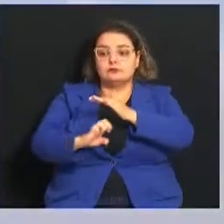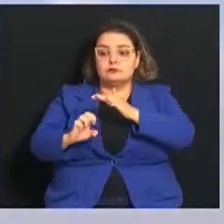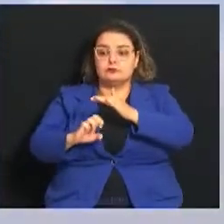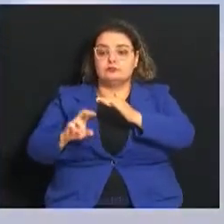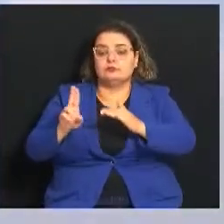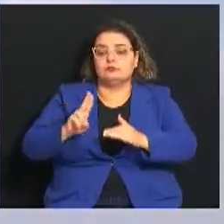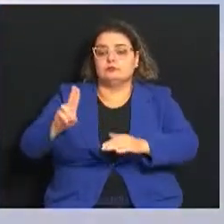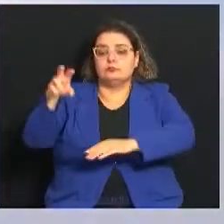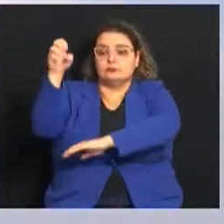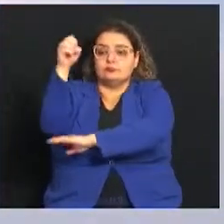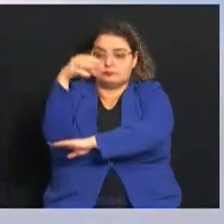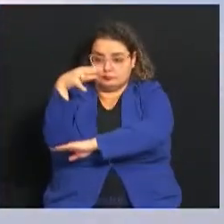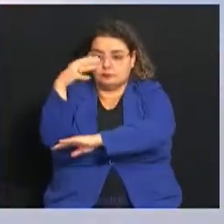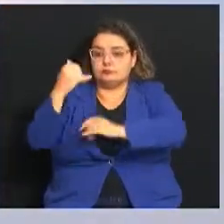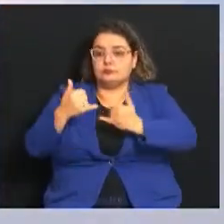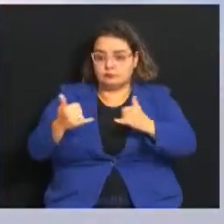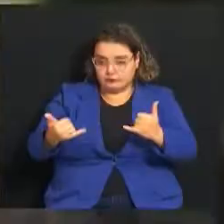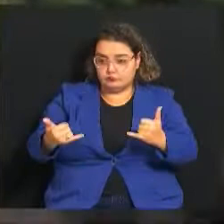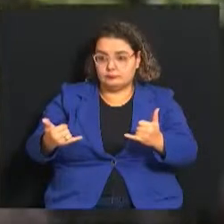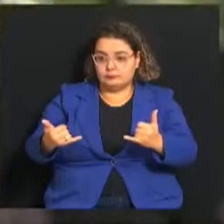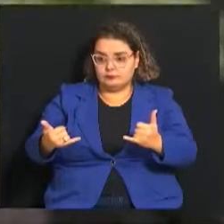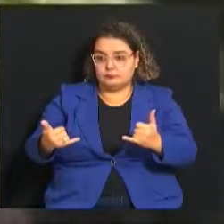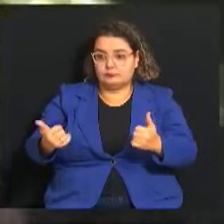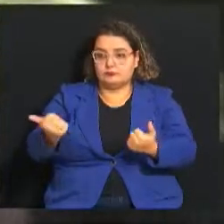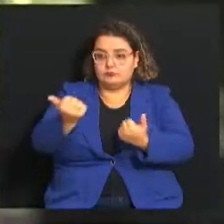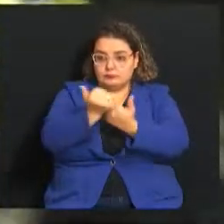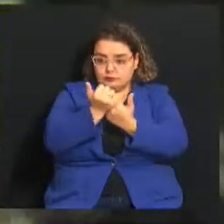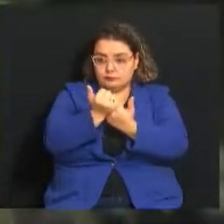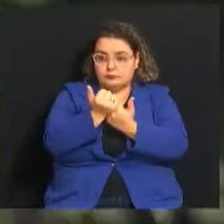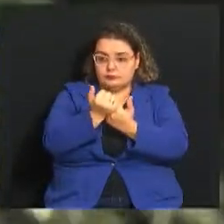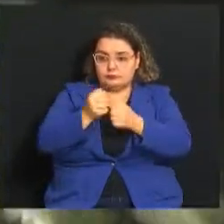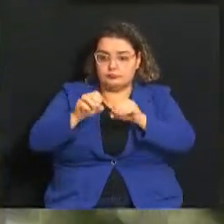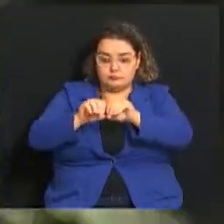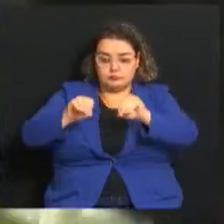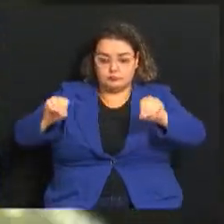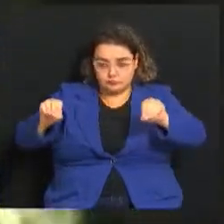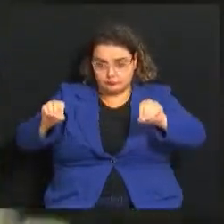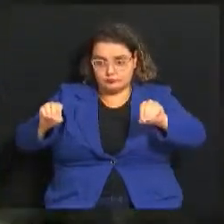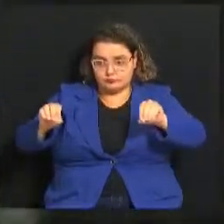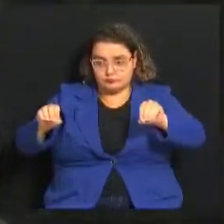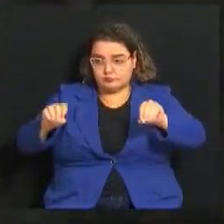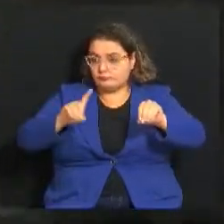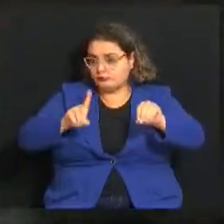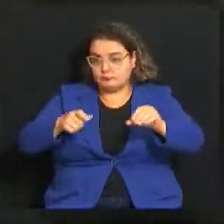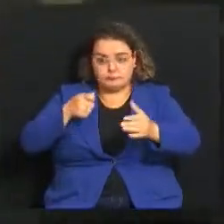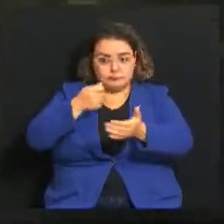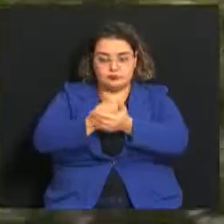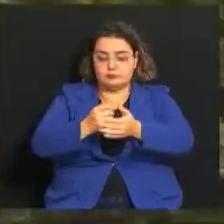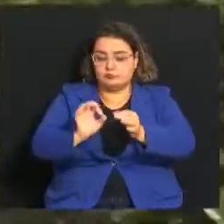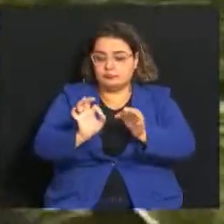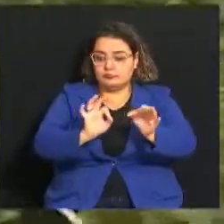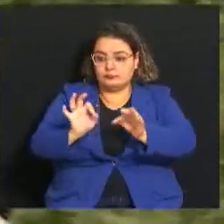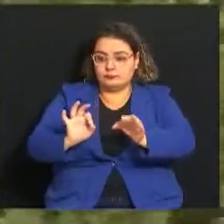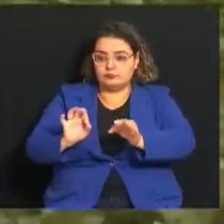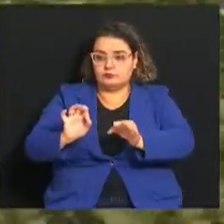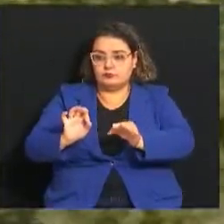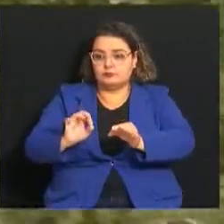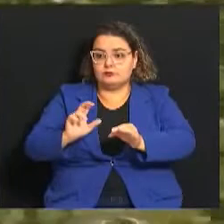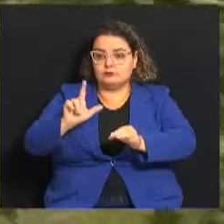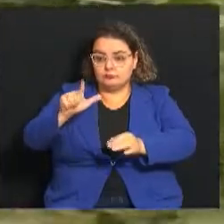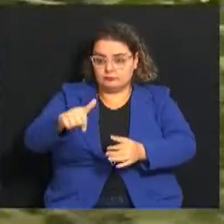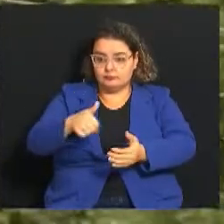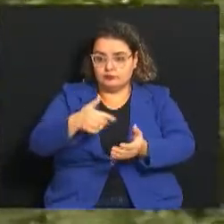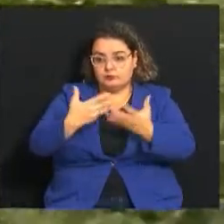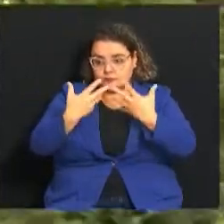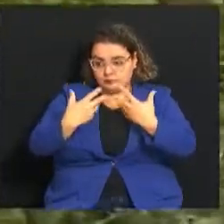postes de energia elétrica para suporte de seus cabeamentos, que não realizarem a manutenção após a notificação,